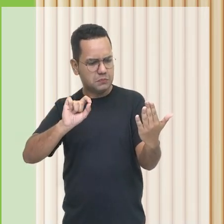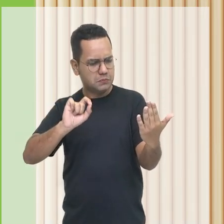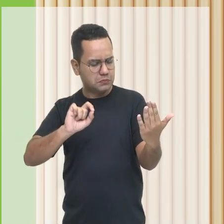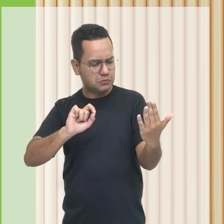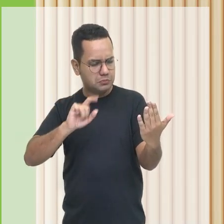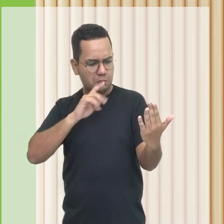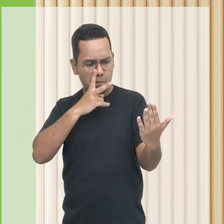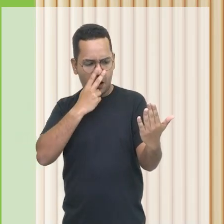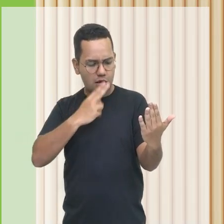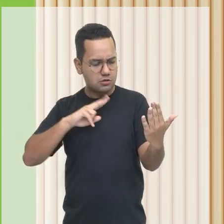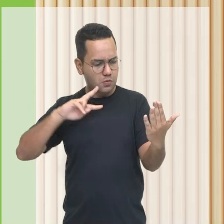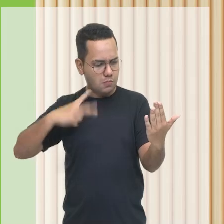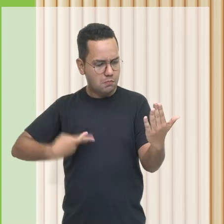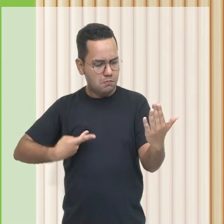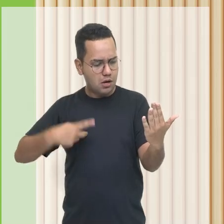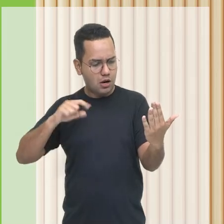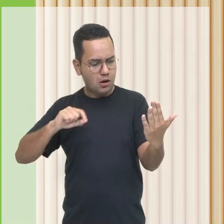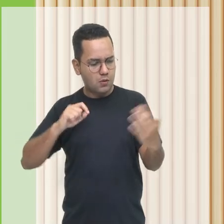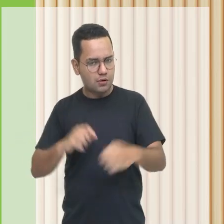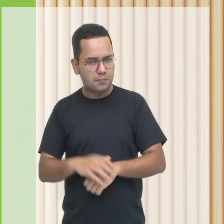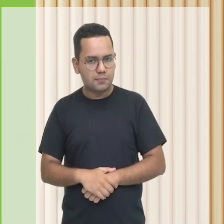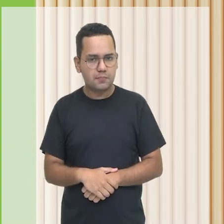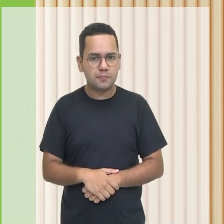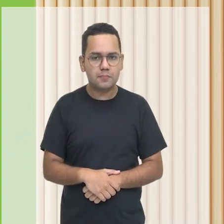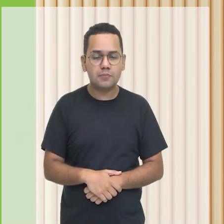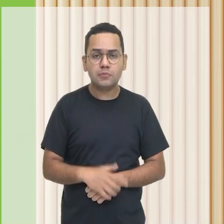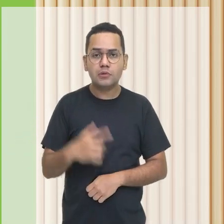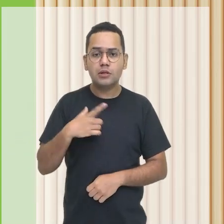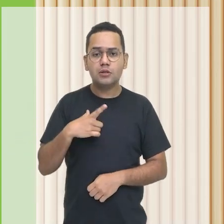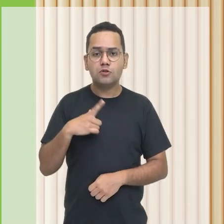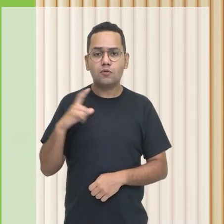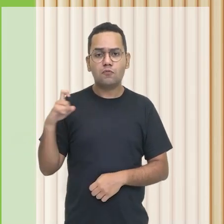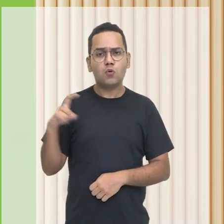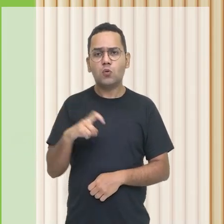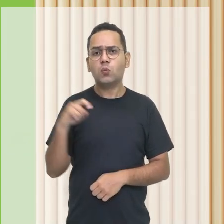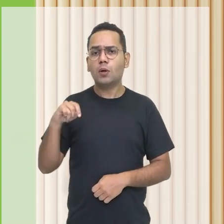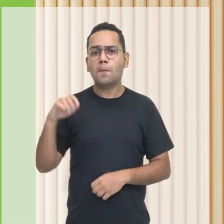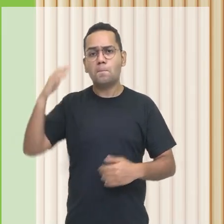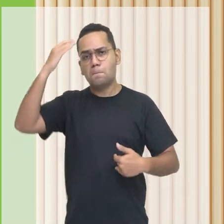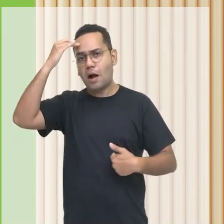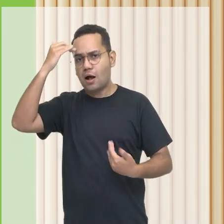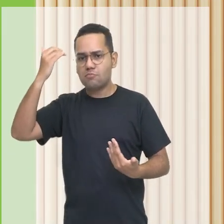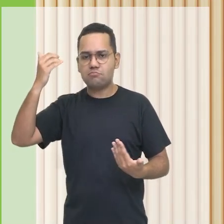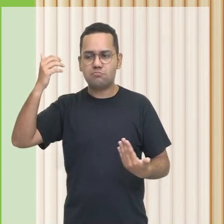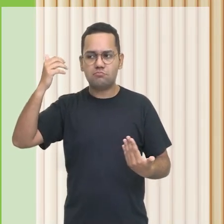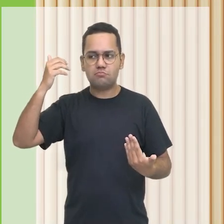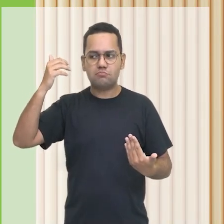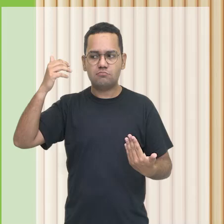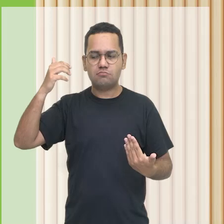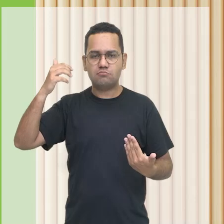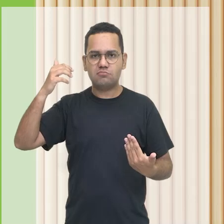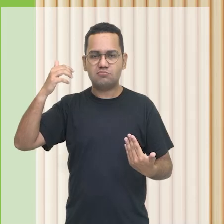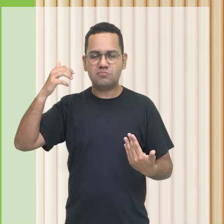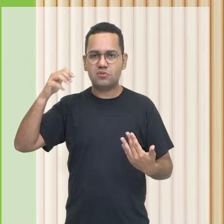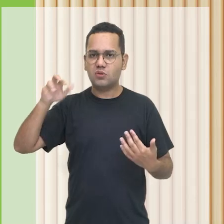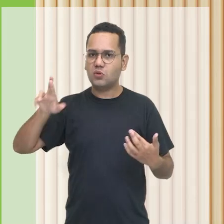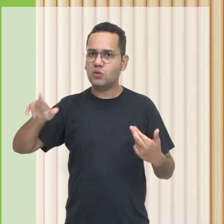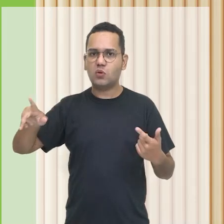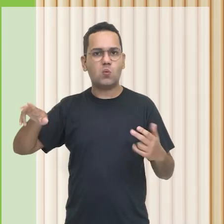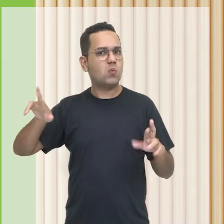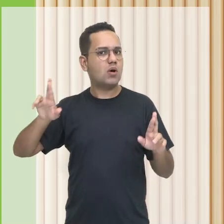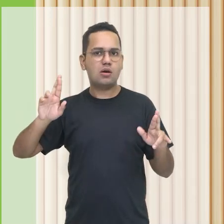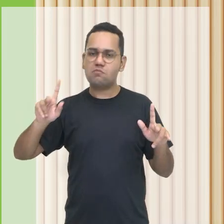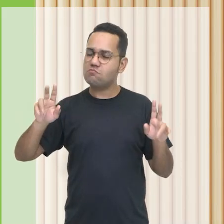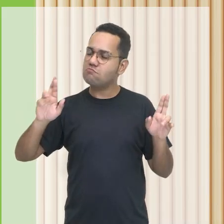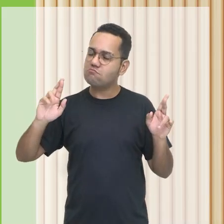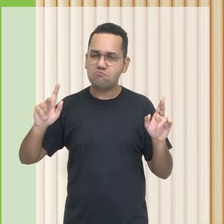seres humanos, tivéssemos evoluído do macaco. E nunca foi isso que Darwin